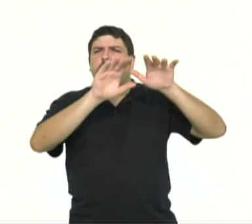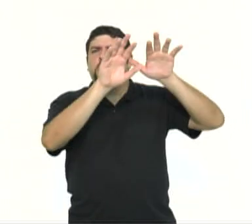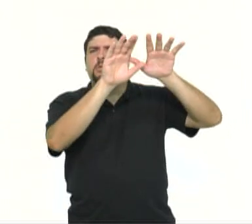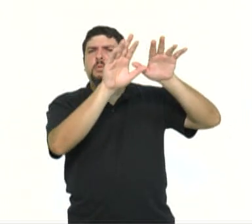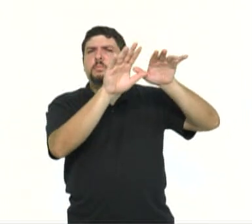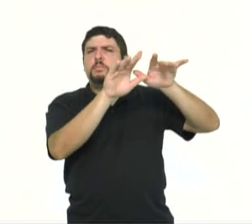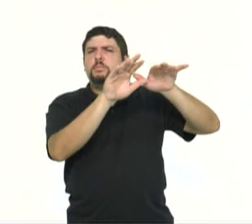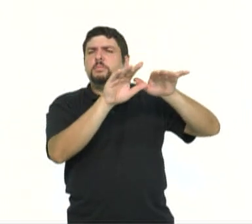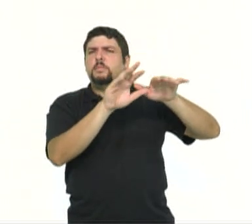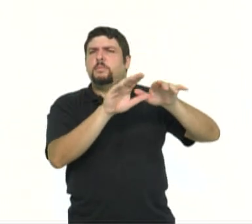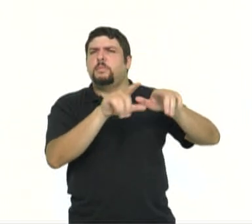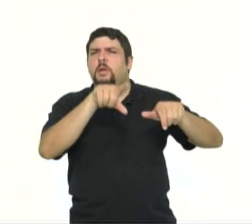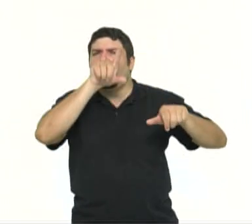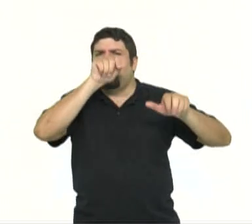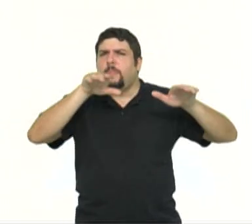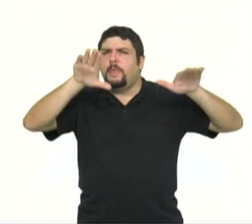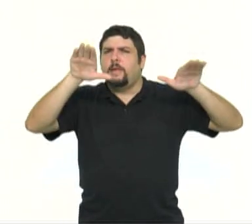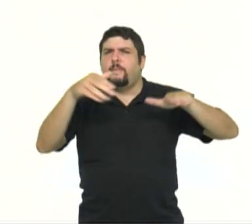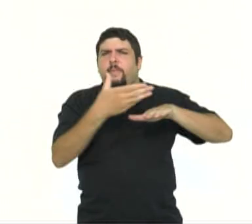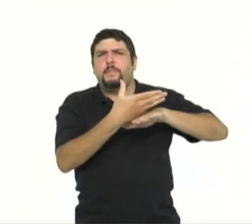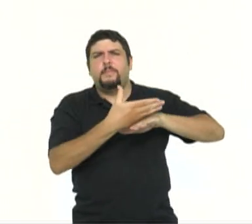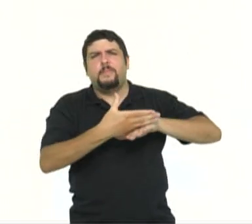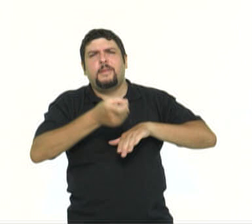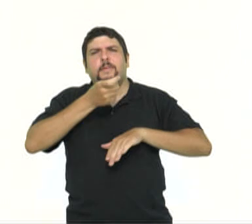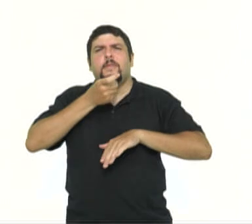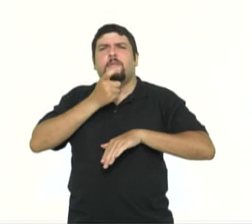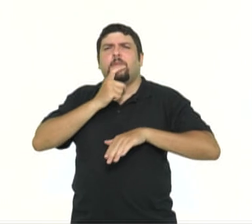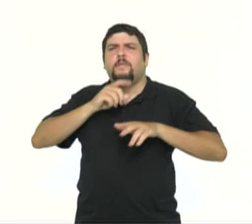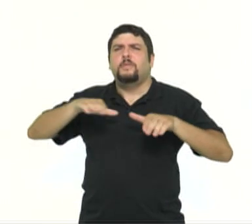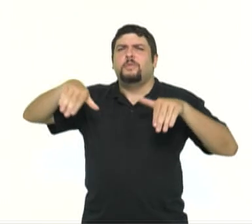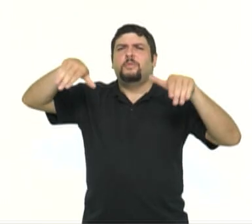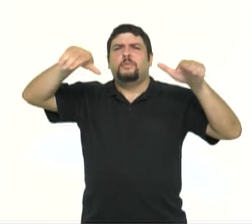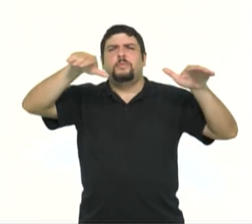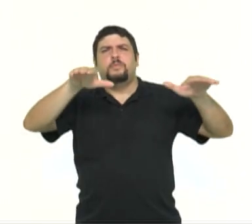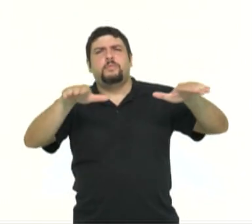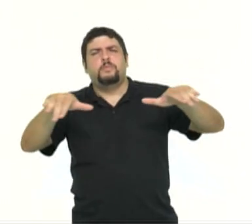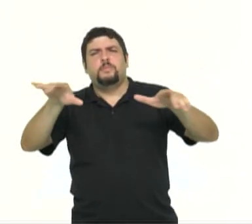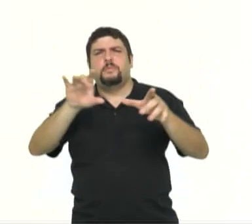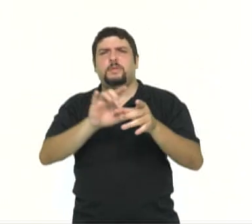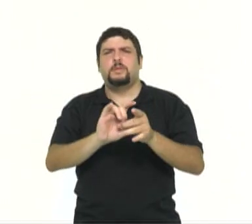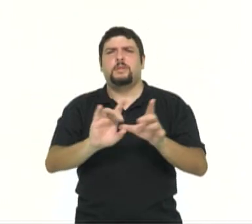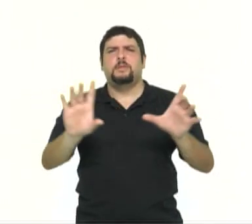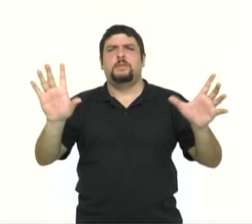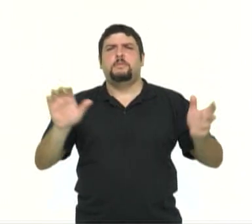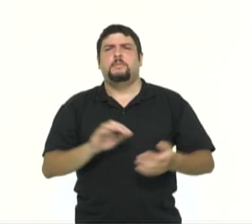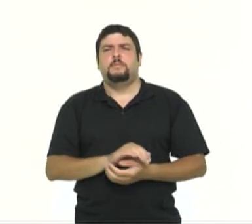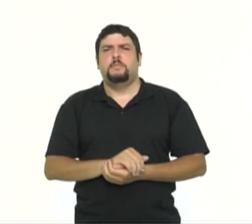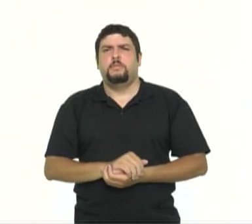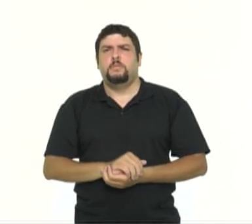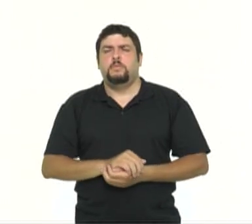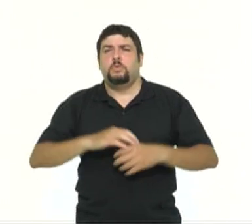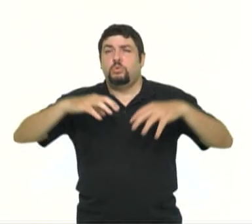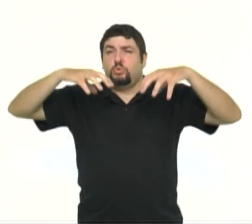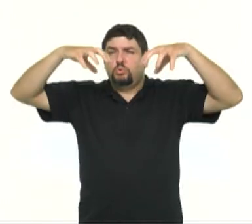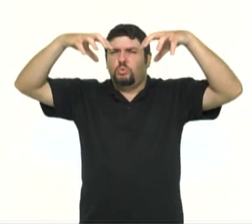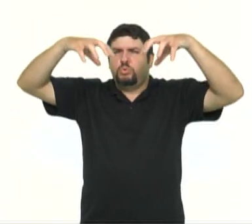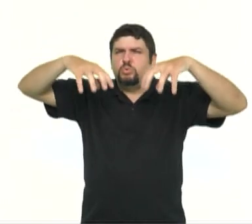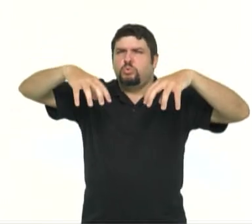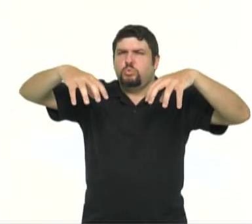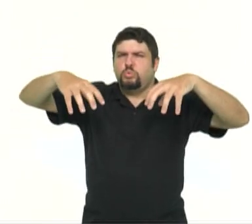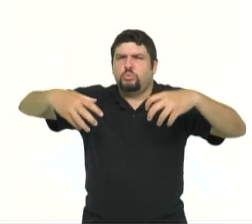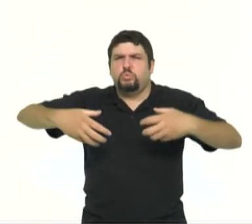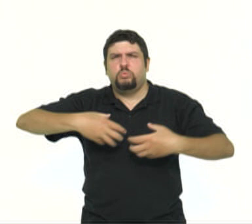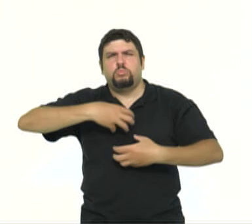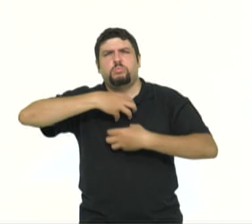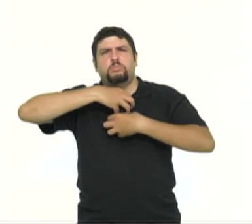brancas, frias, batem as asas pela natureza. Chuva, tenho tristeza. Mas por